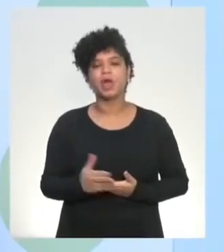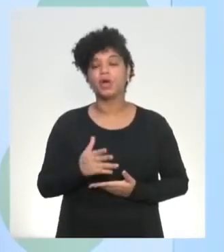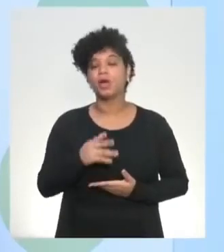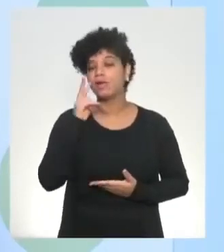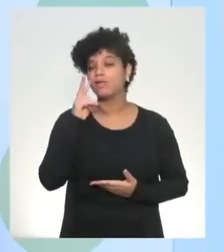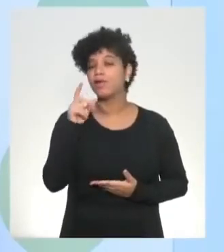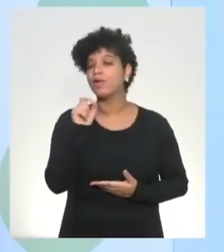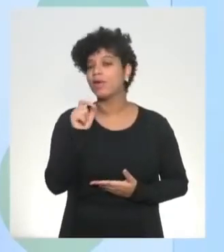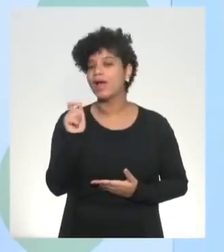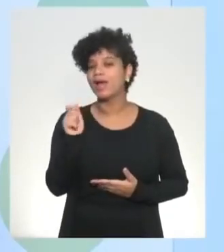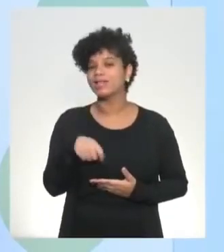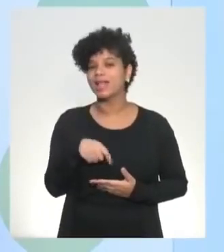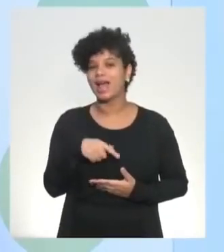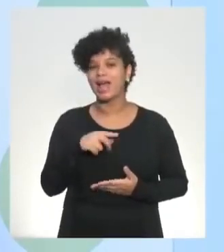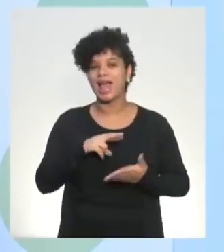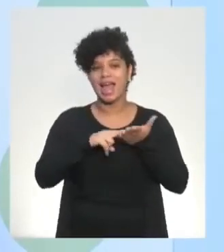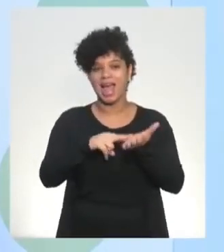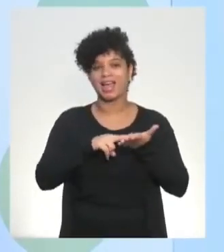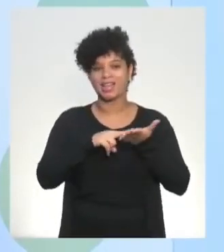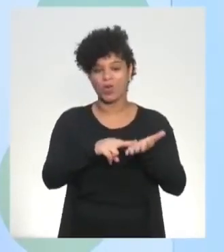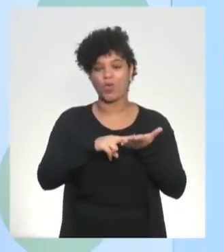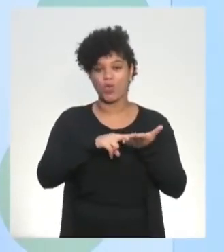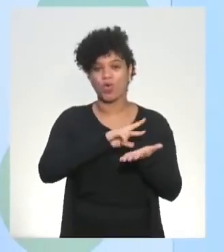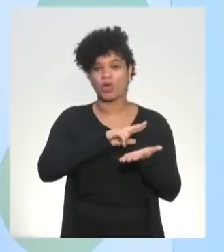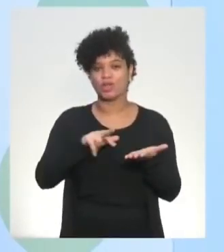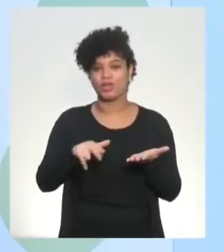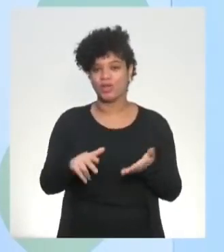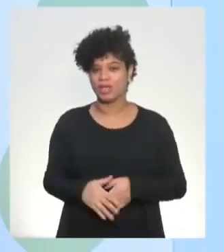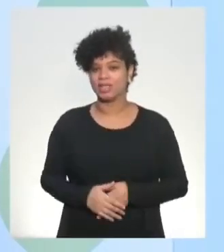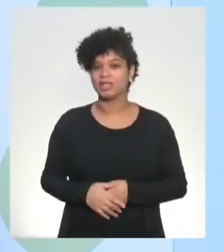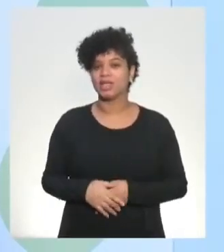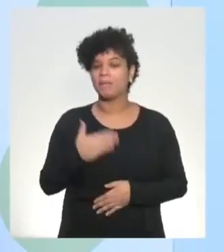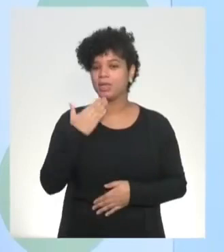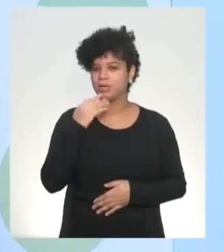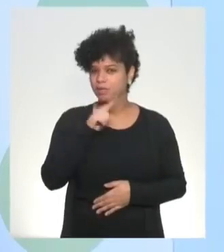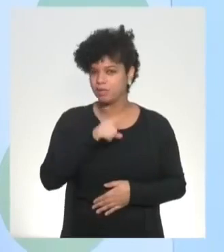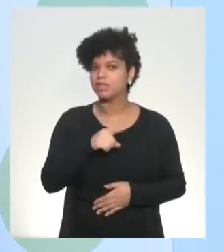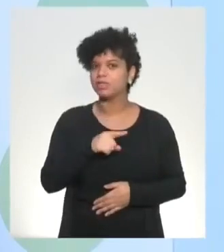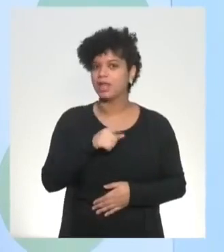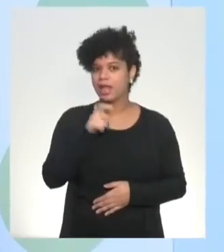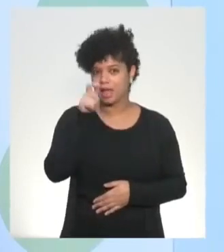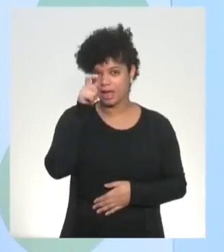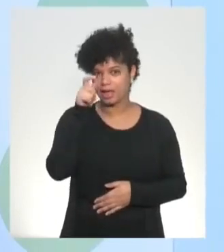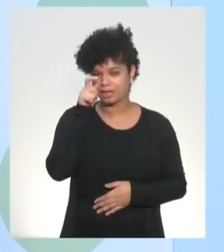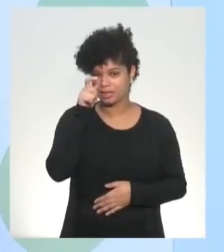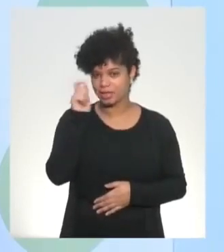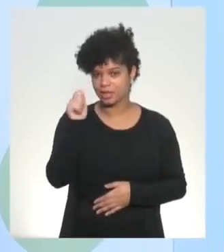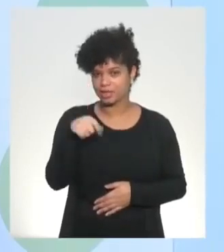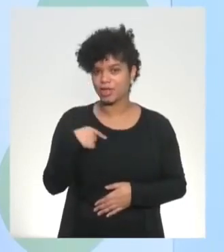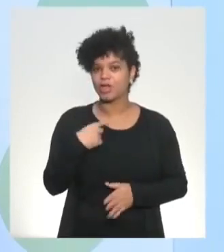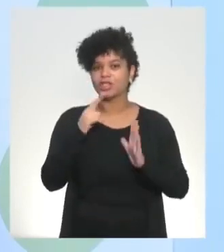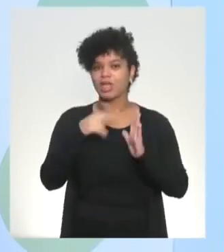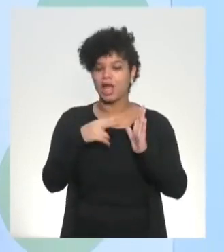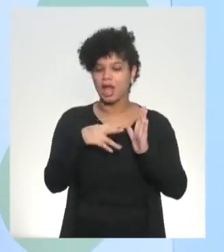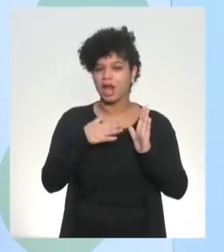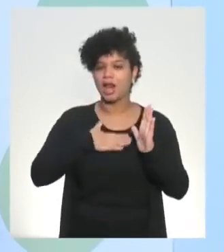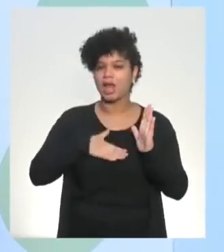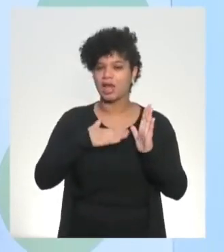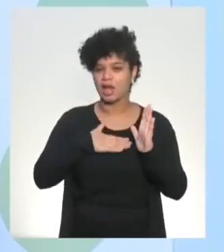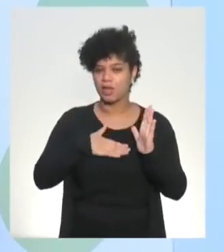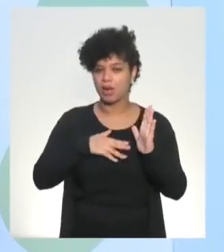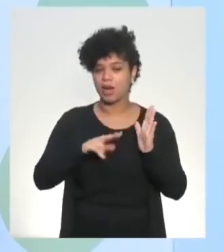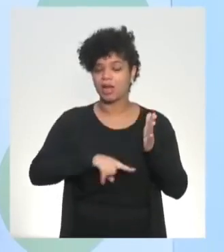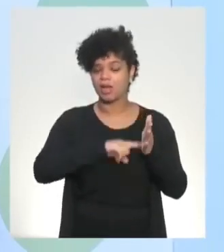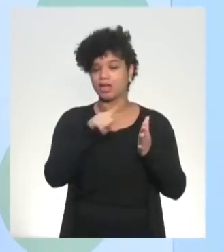uma maratona de cartas aqui na aula, né? Então, eu vou pedir para que vocês prestem muita atenção. A gente vai ler com muita calma. São